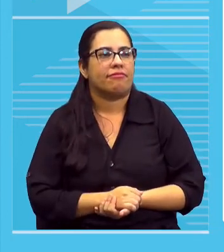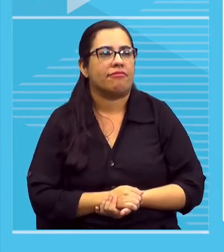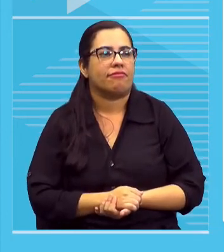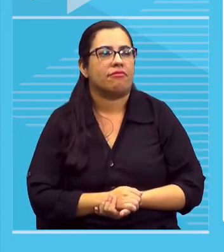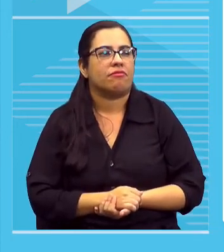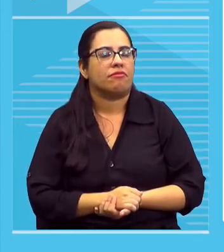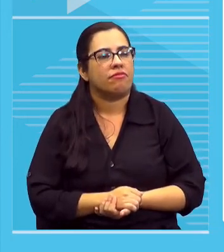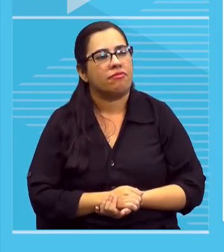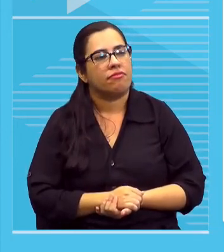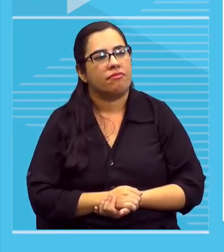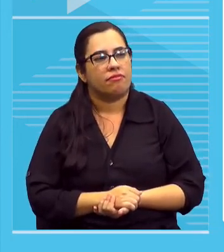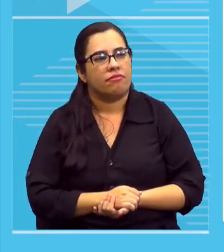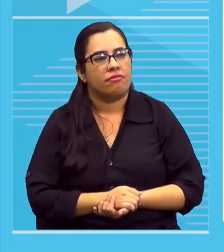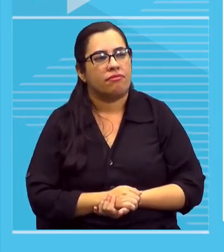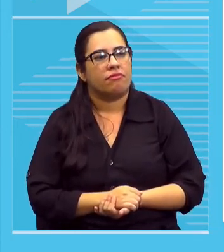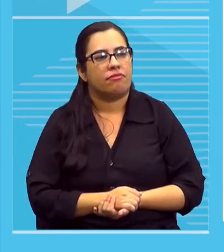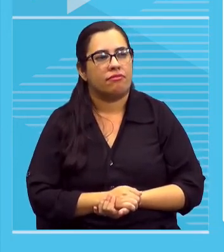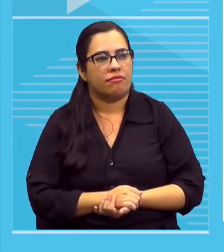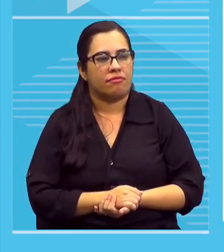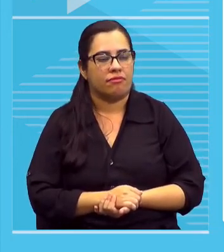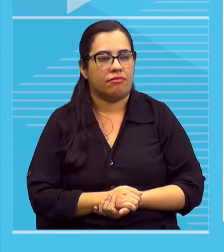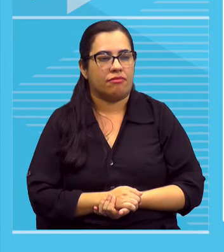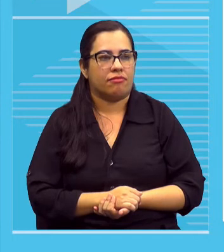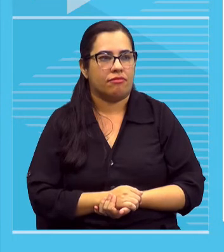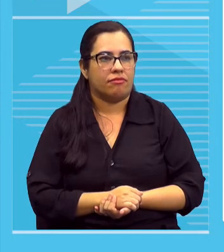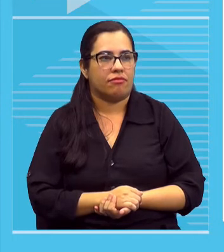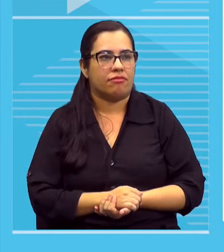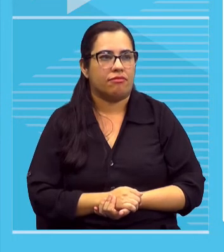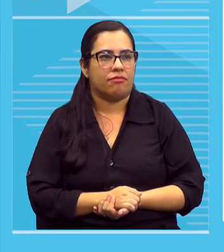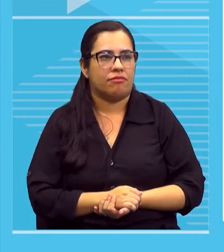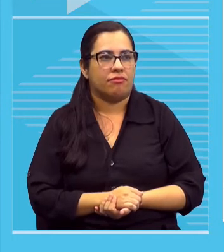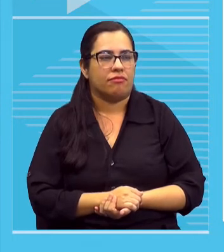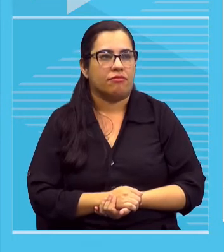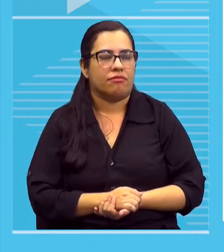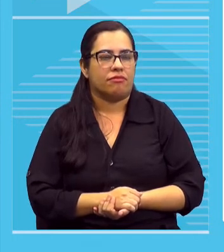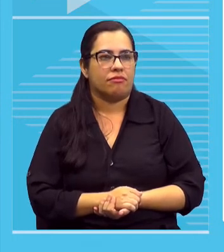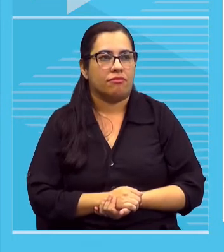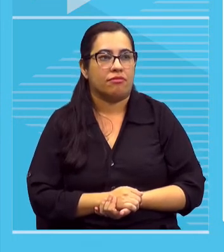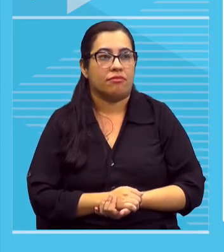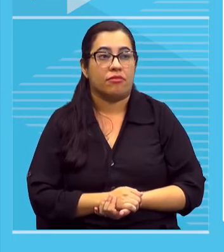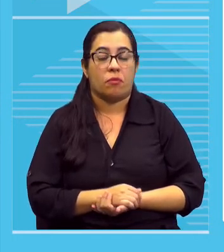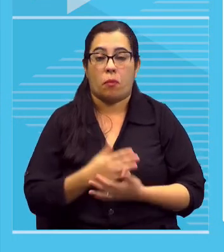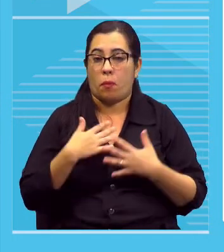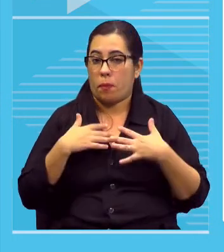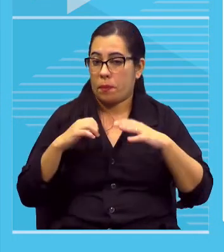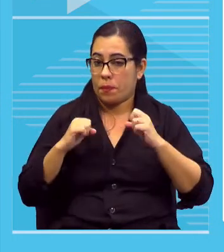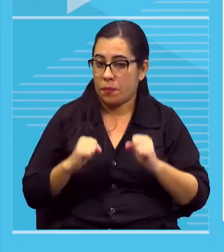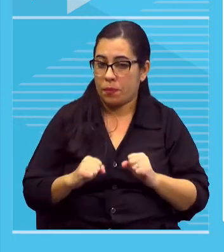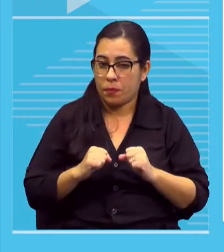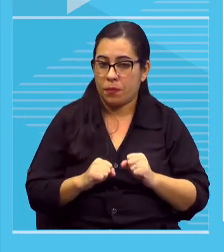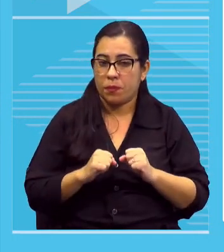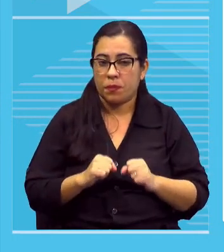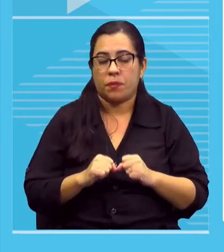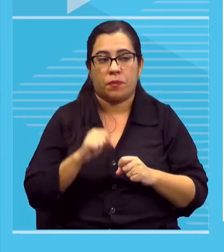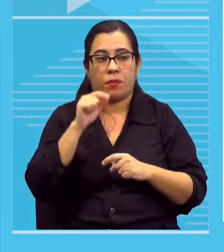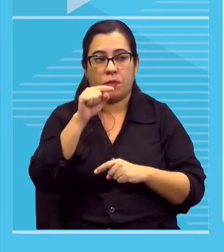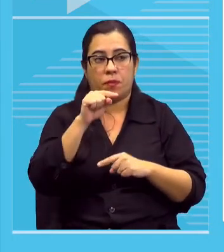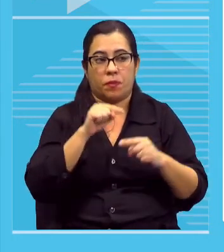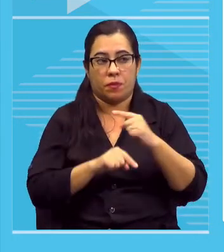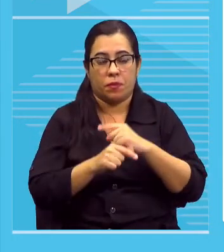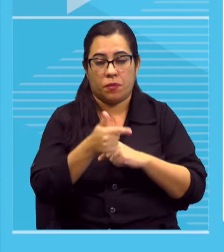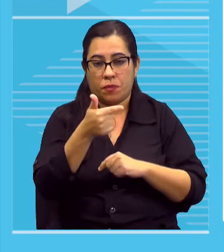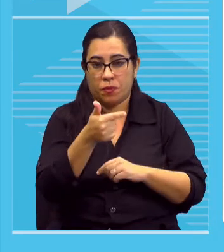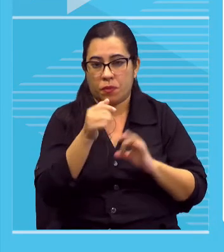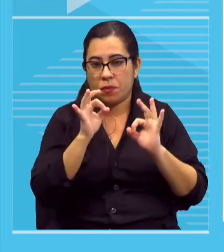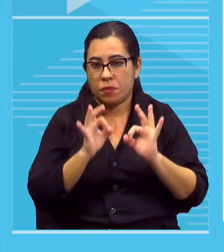sobre o cosseno menos 1 sobre 2 eu posso simplificar o dois porque